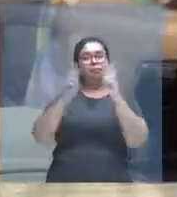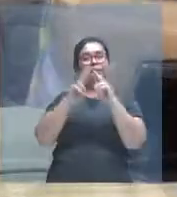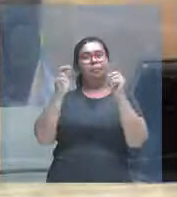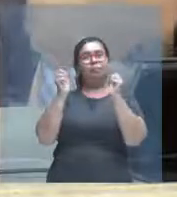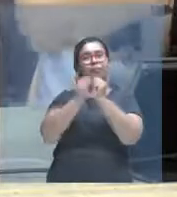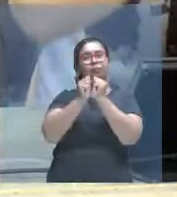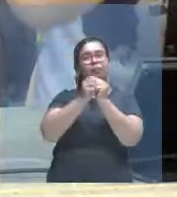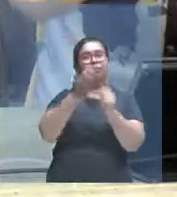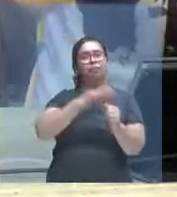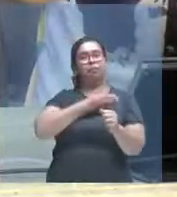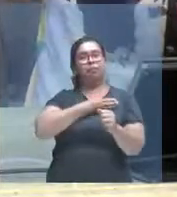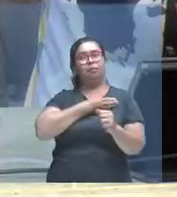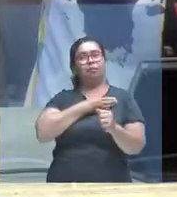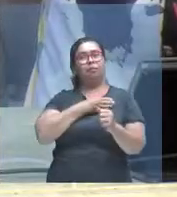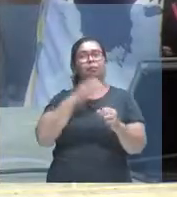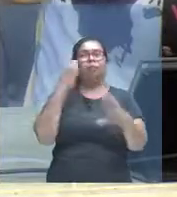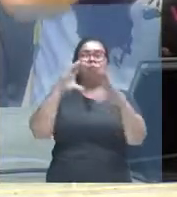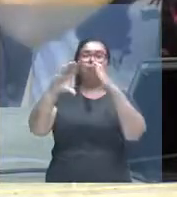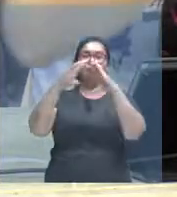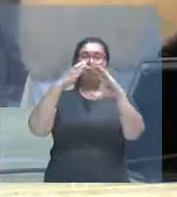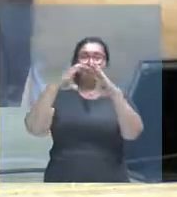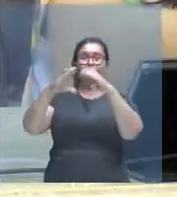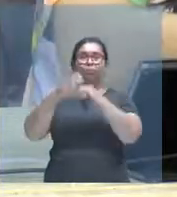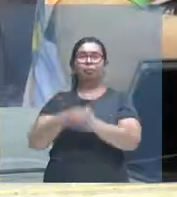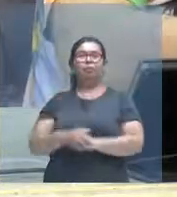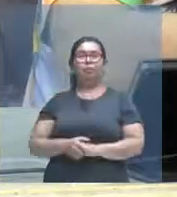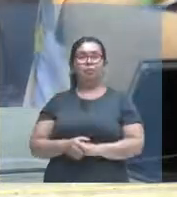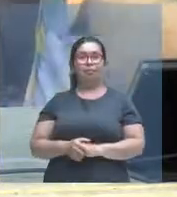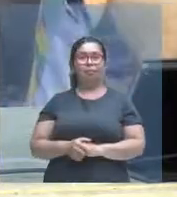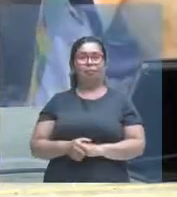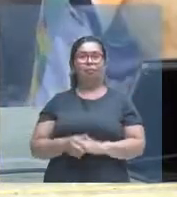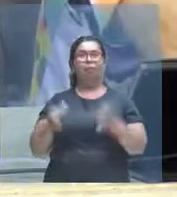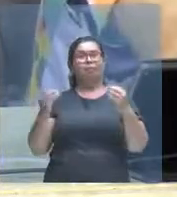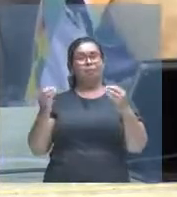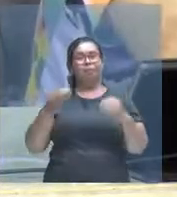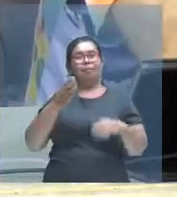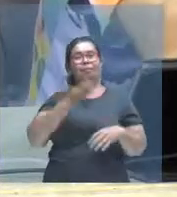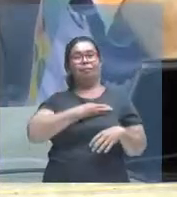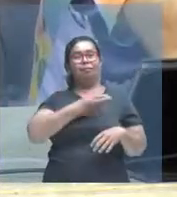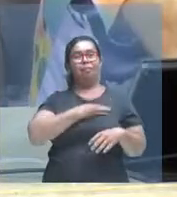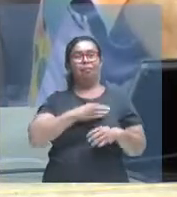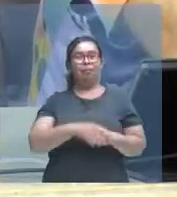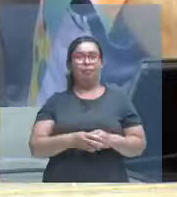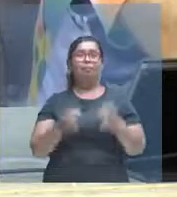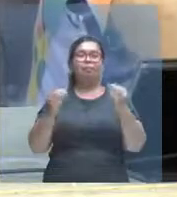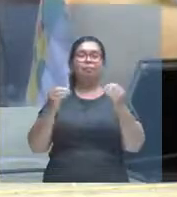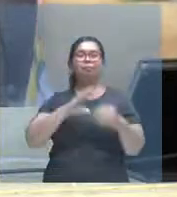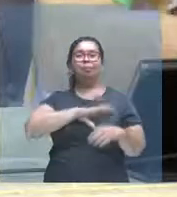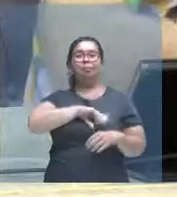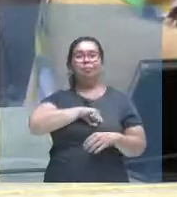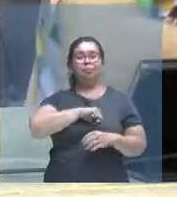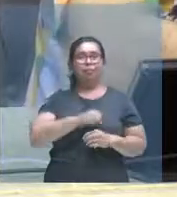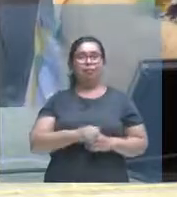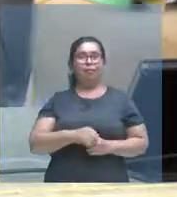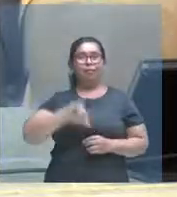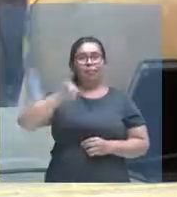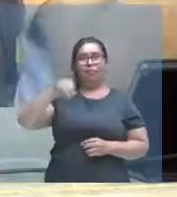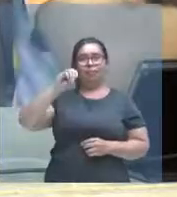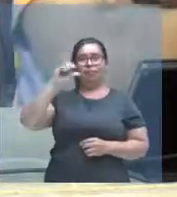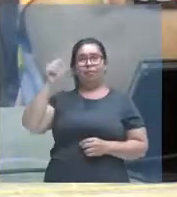amigos, com muita música, muitos amigos e muito amor. João